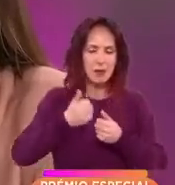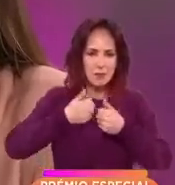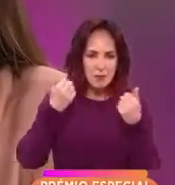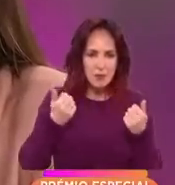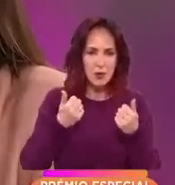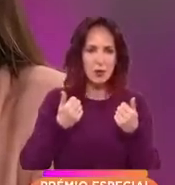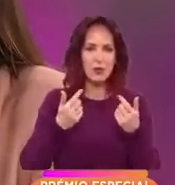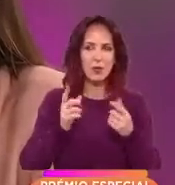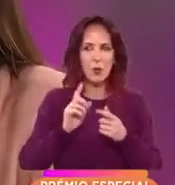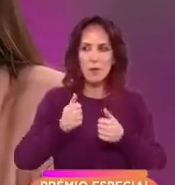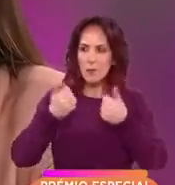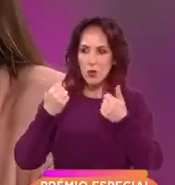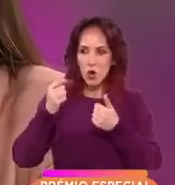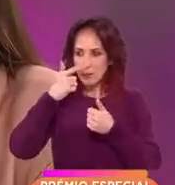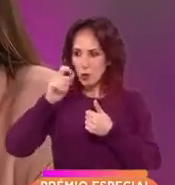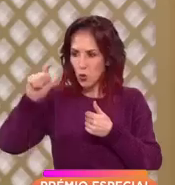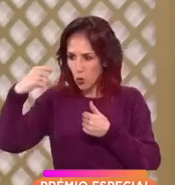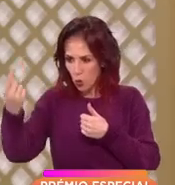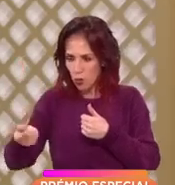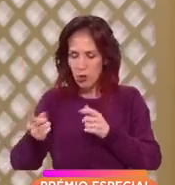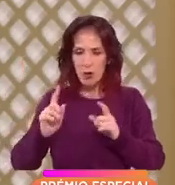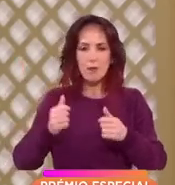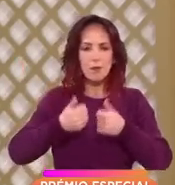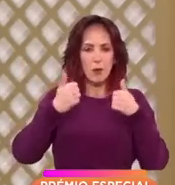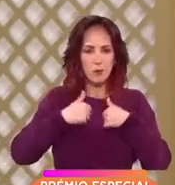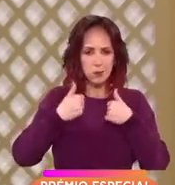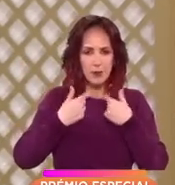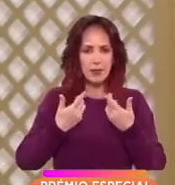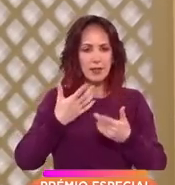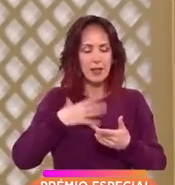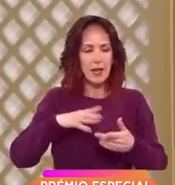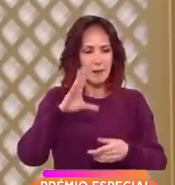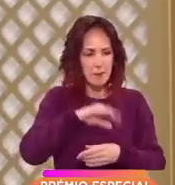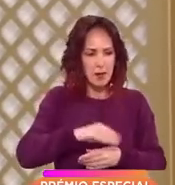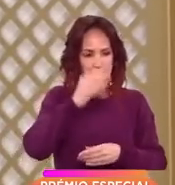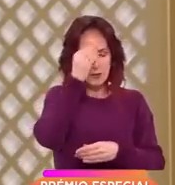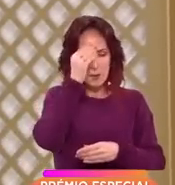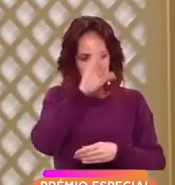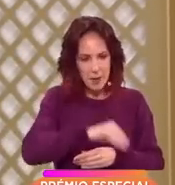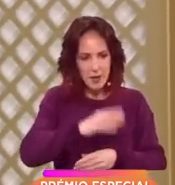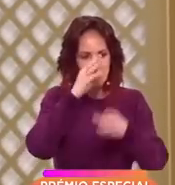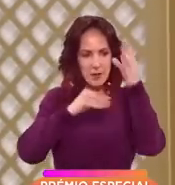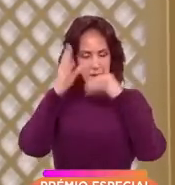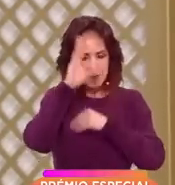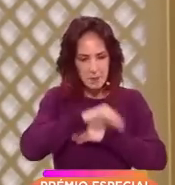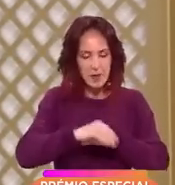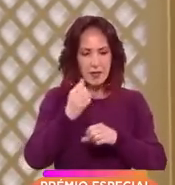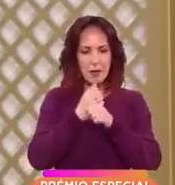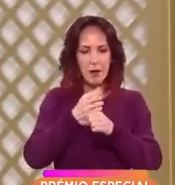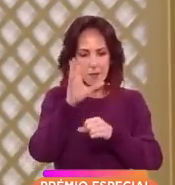que consigo, não é melhor do que os outros, claro, mas o melhor que eu consigo ser, e quero sempre fazer mais formação, mais aprendizagem, mais estudo, mais